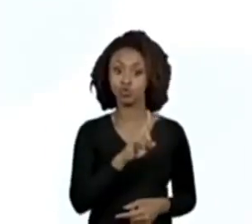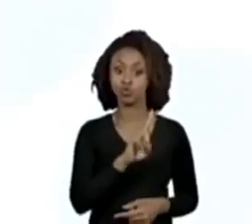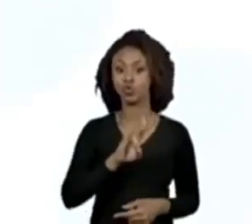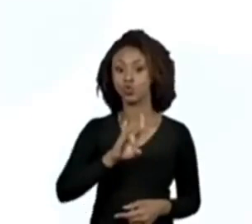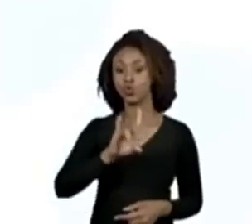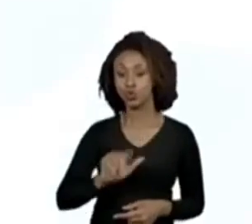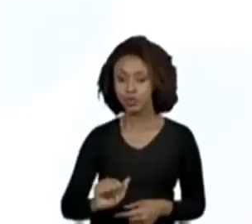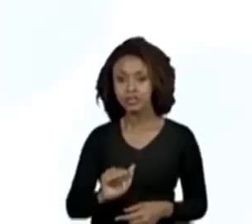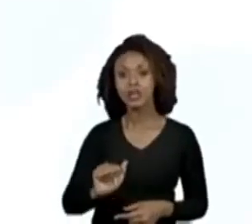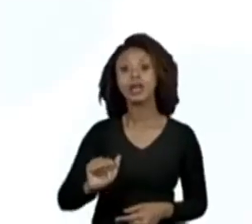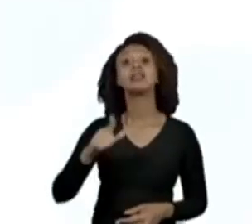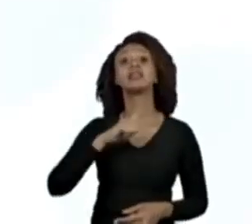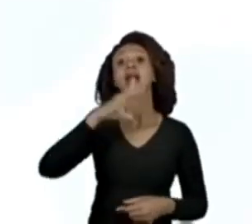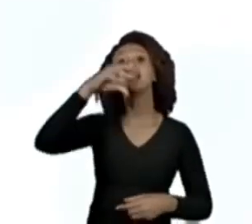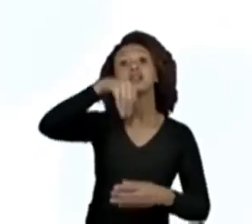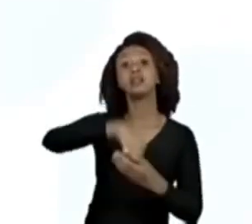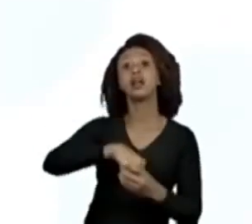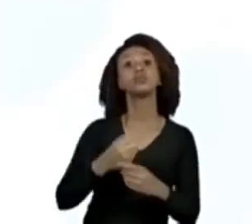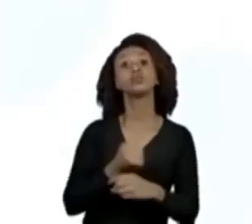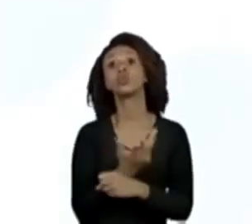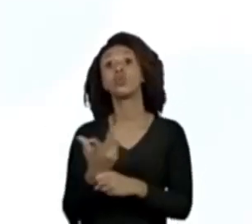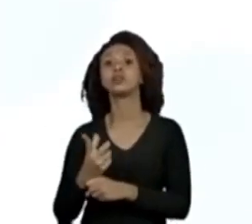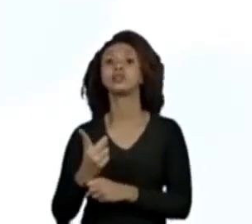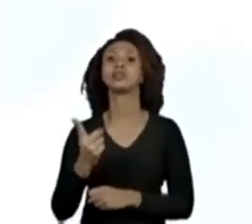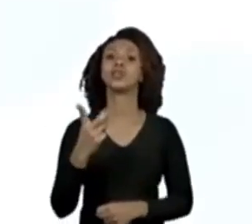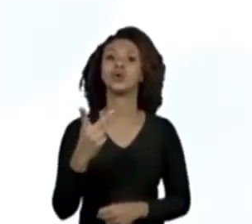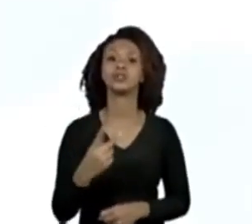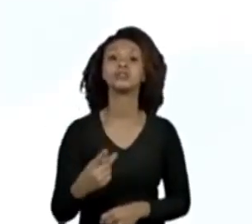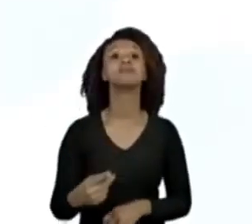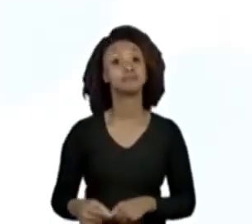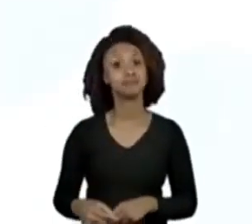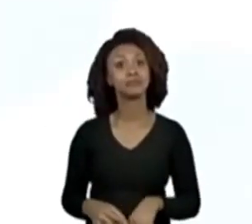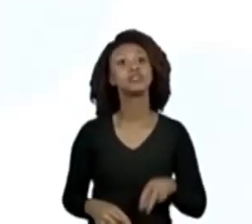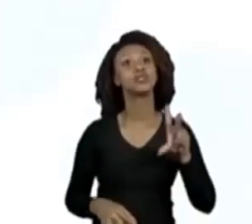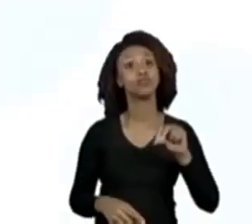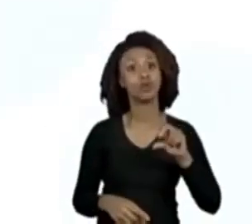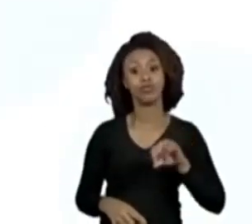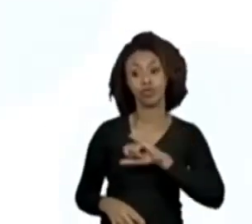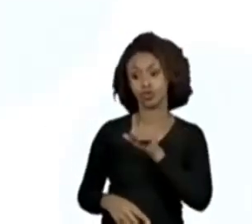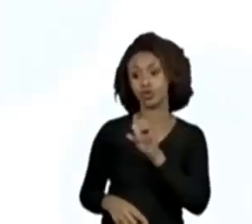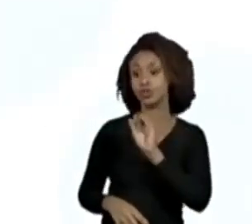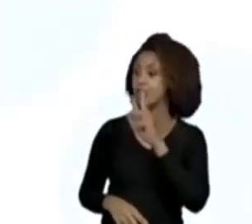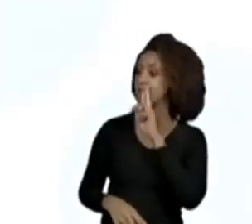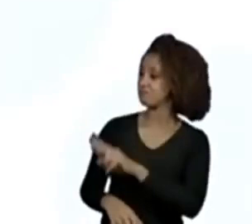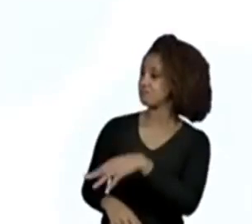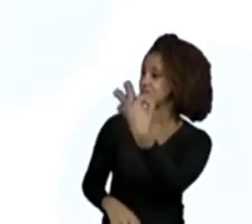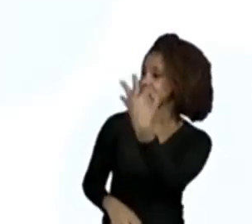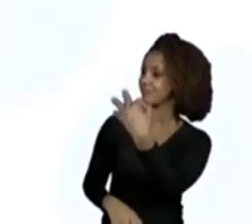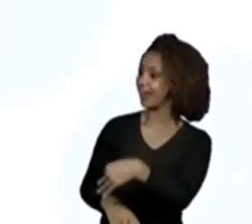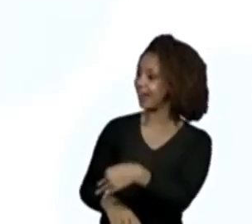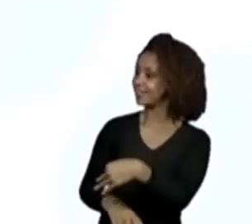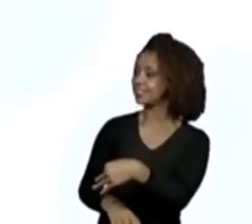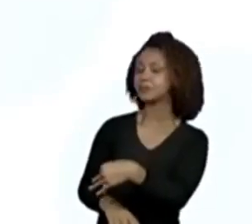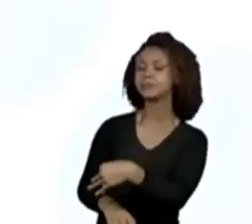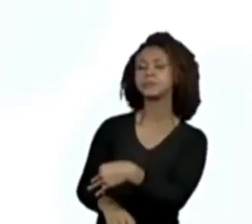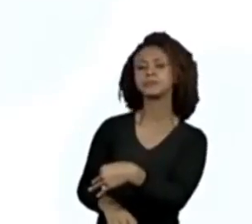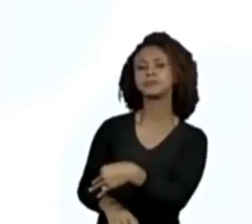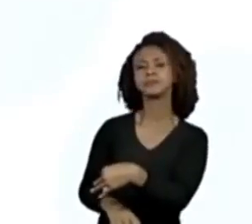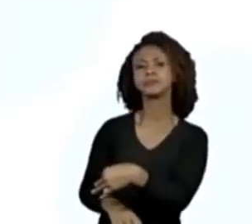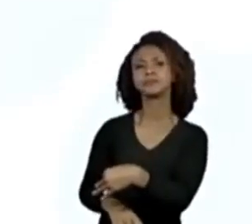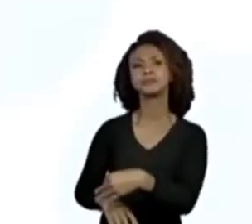12 laranjas. E o senhor José disse que ela estava correta. Muito bem. E